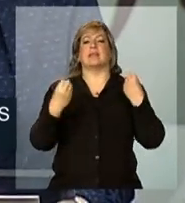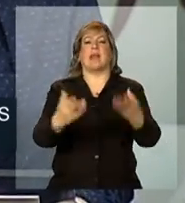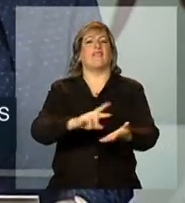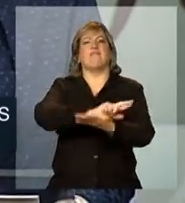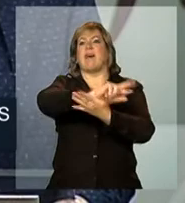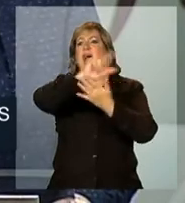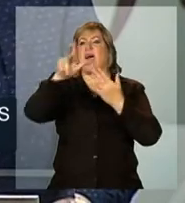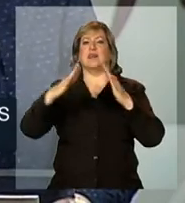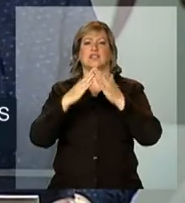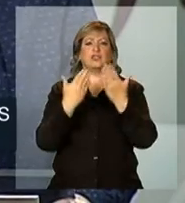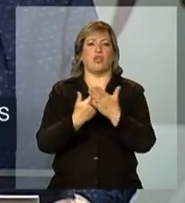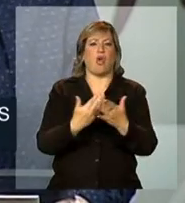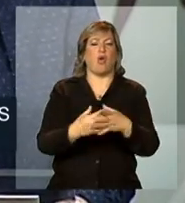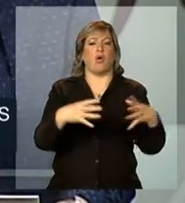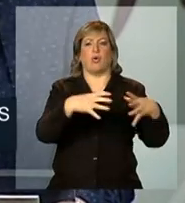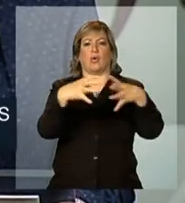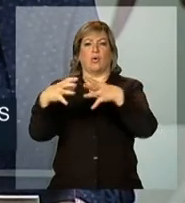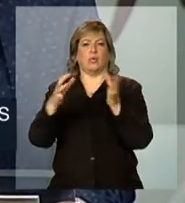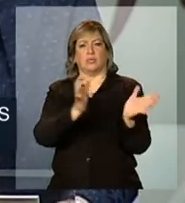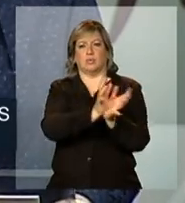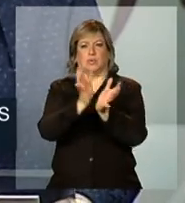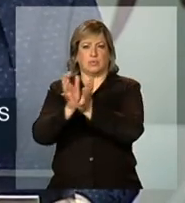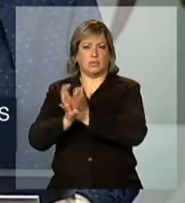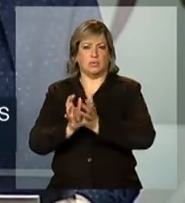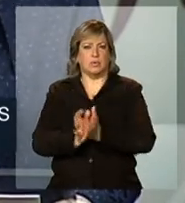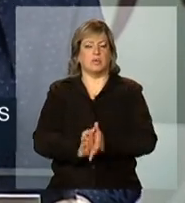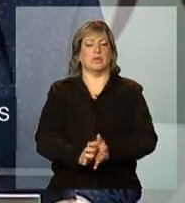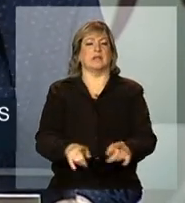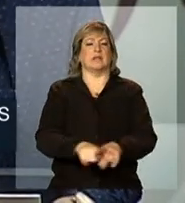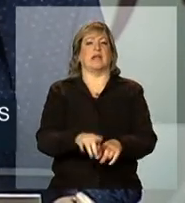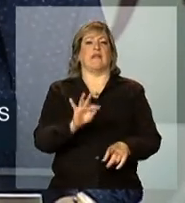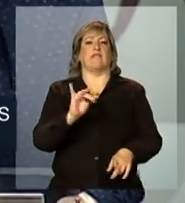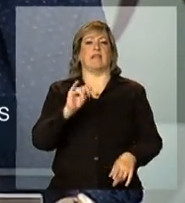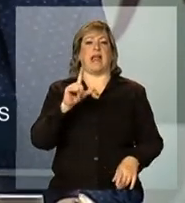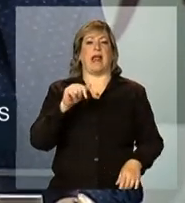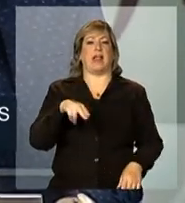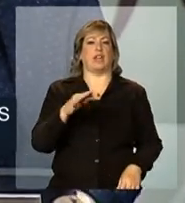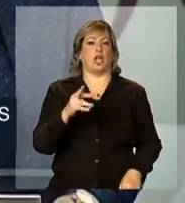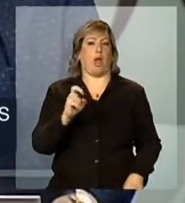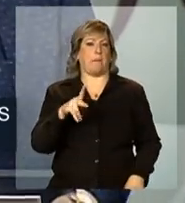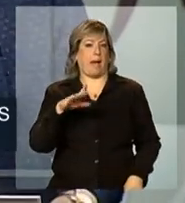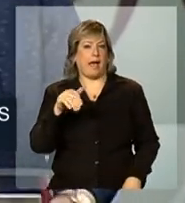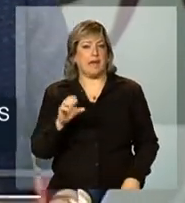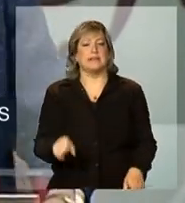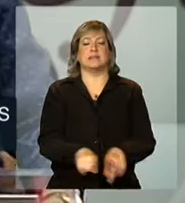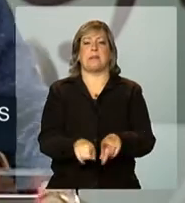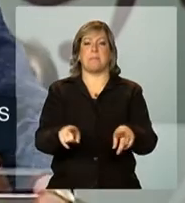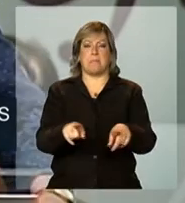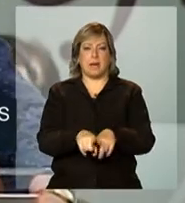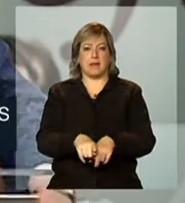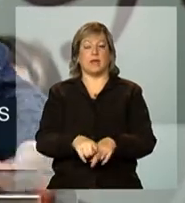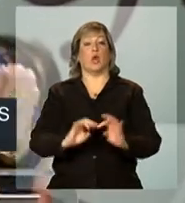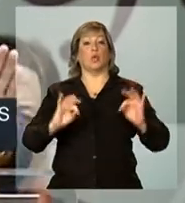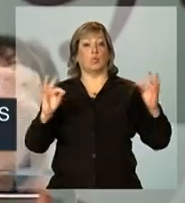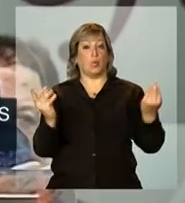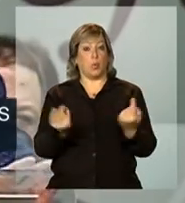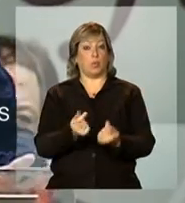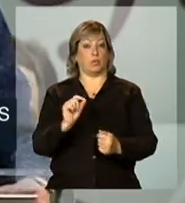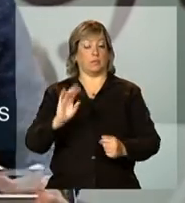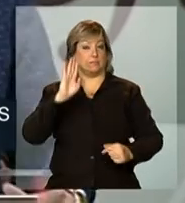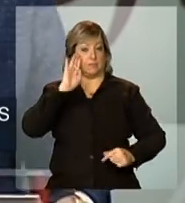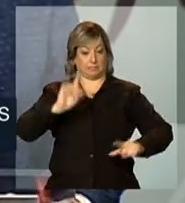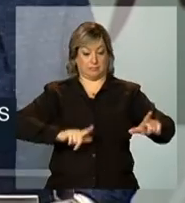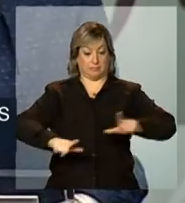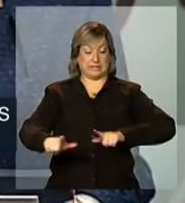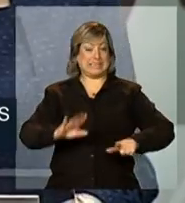instituições comunitárias, confessionais, filantrópicas sem fins lucrativos, com atuação exclusiva